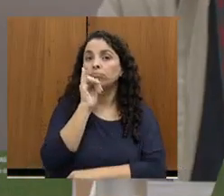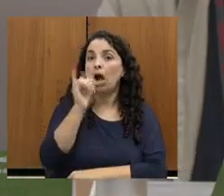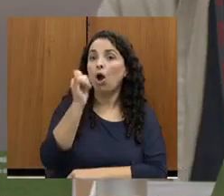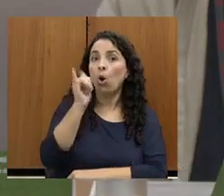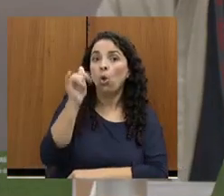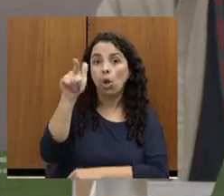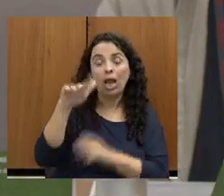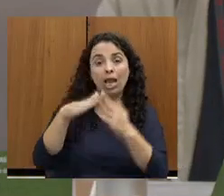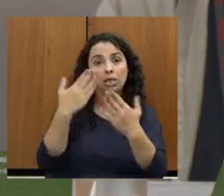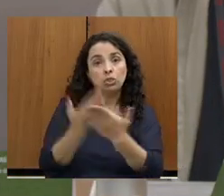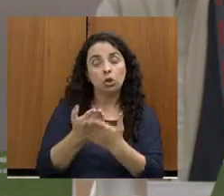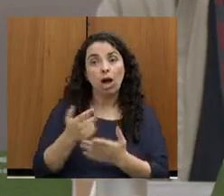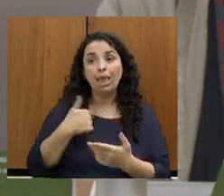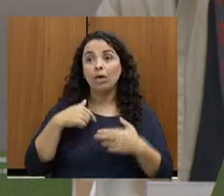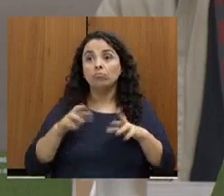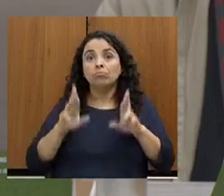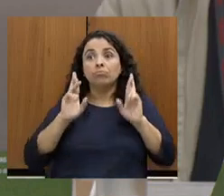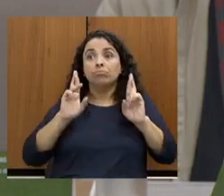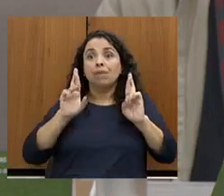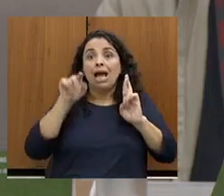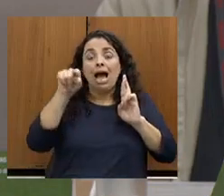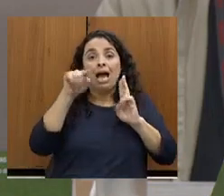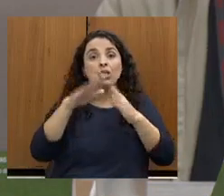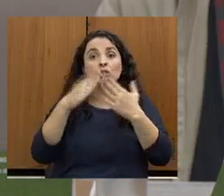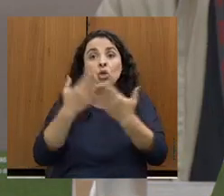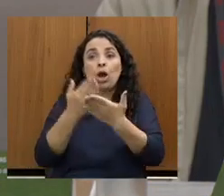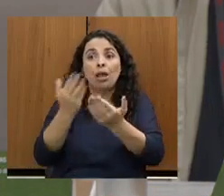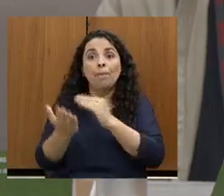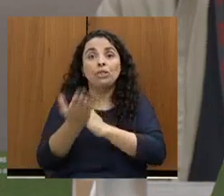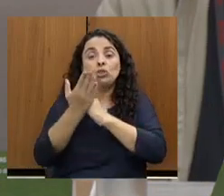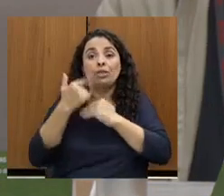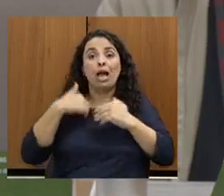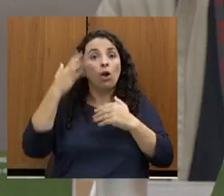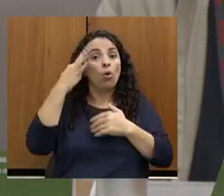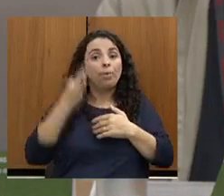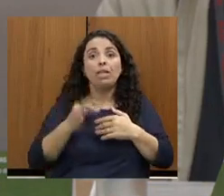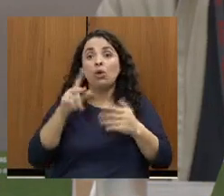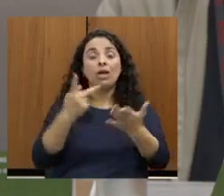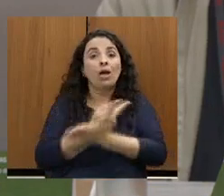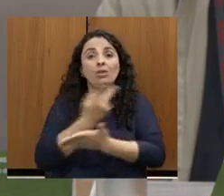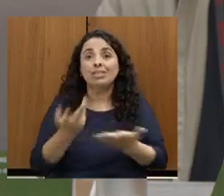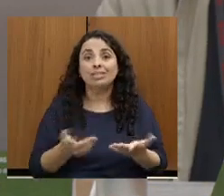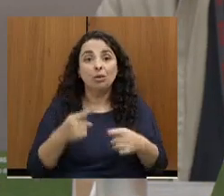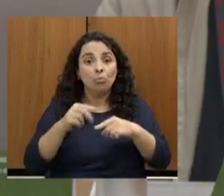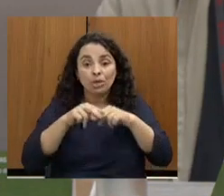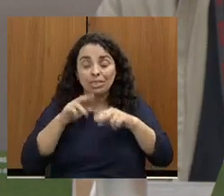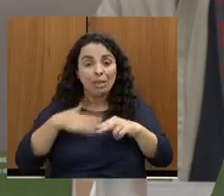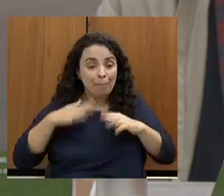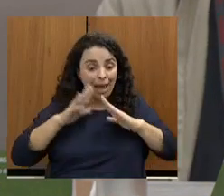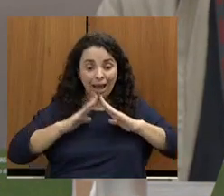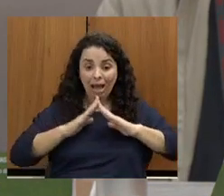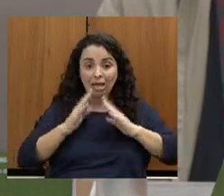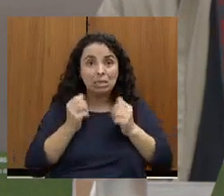ajudassem a entender o que estava acontecendo, porque na minha casa estava tudo bem.